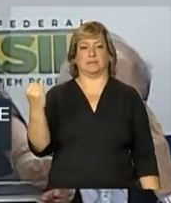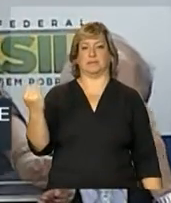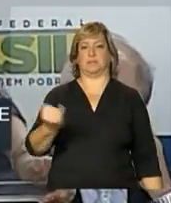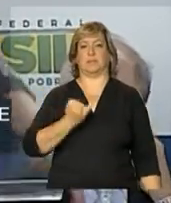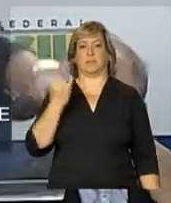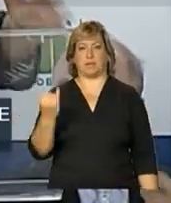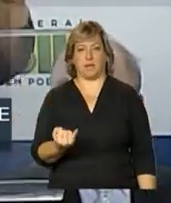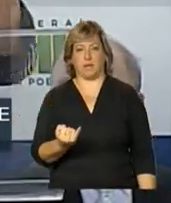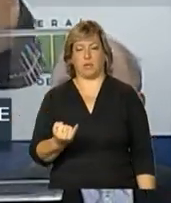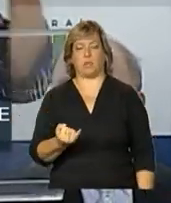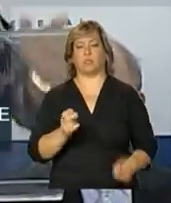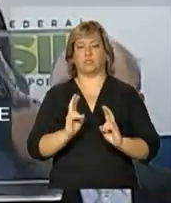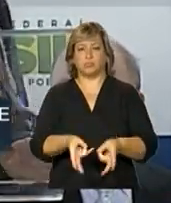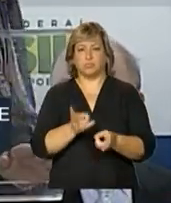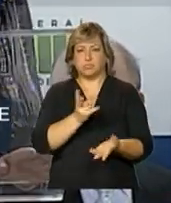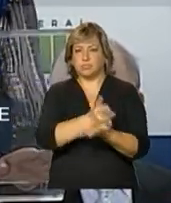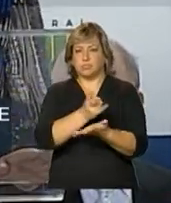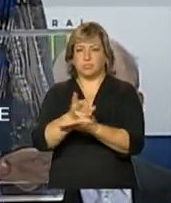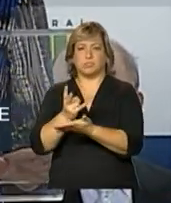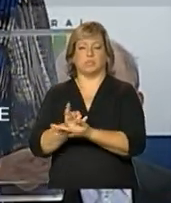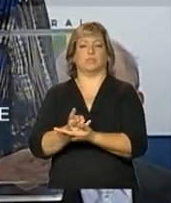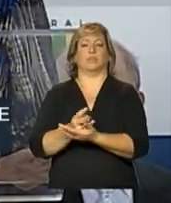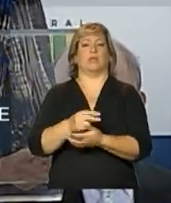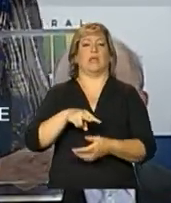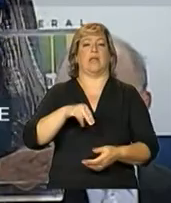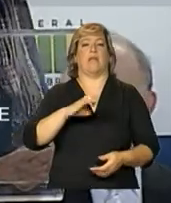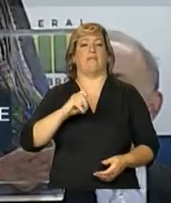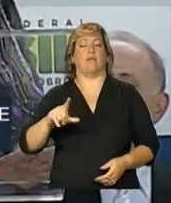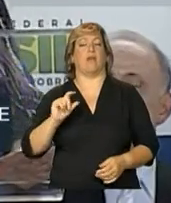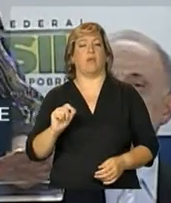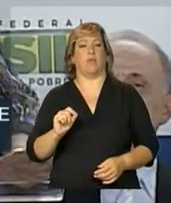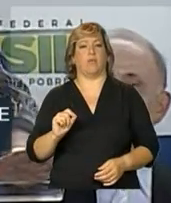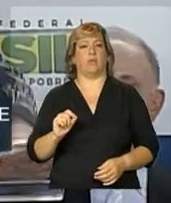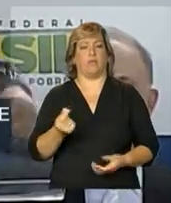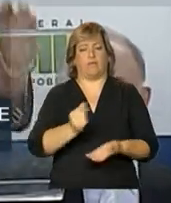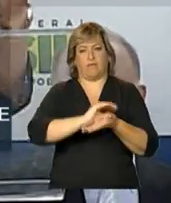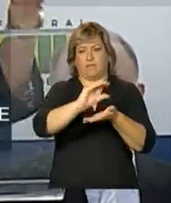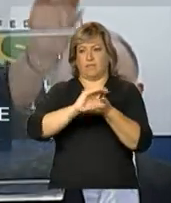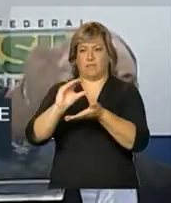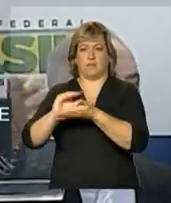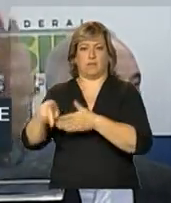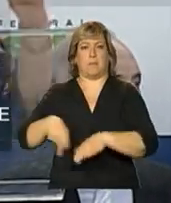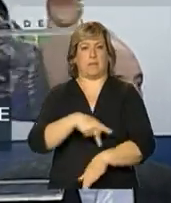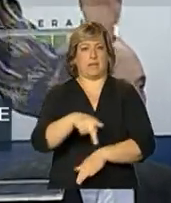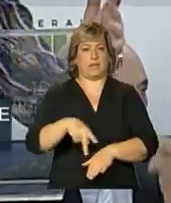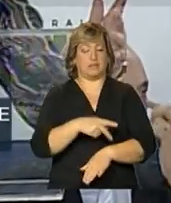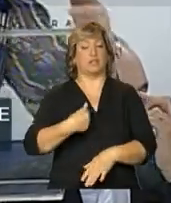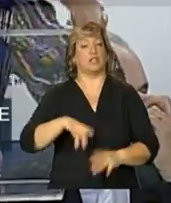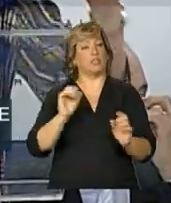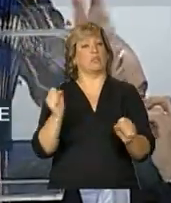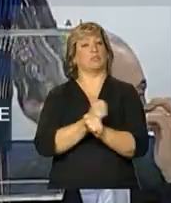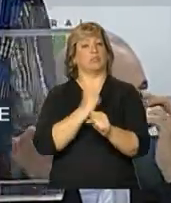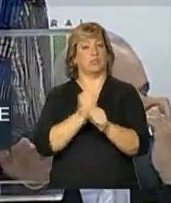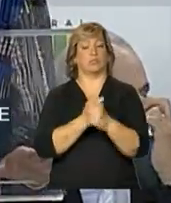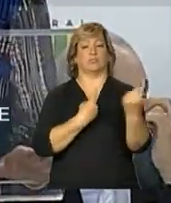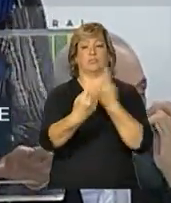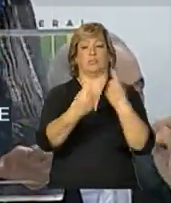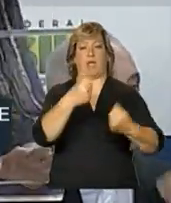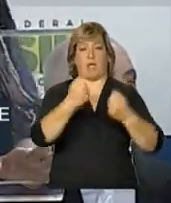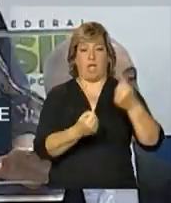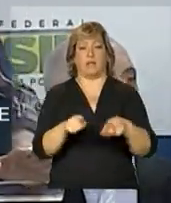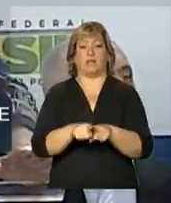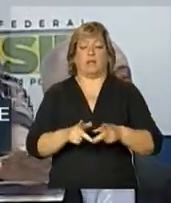principais de manter os níveis de investimento em nosso país nós já fizemos rodovias e